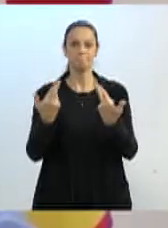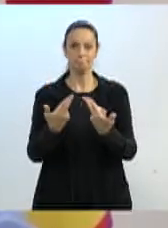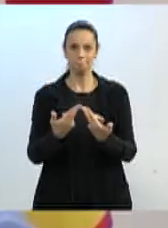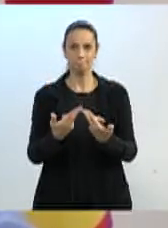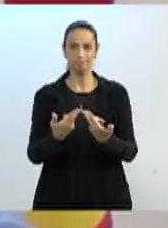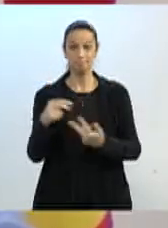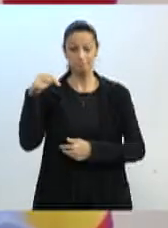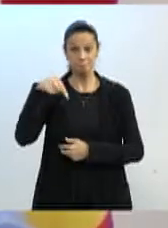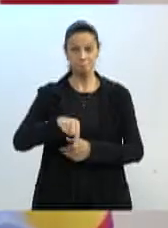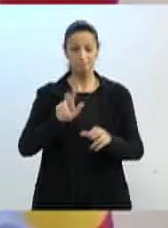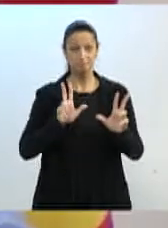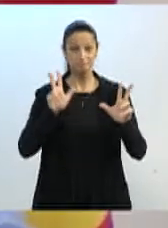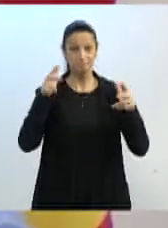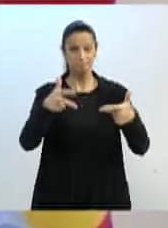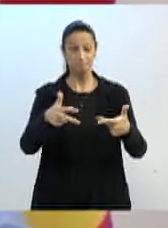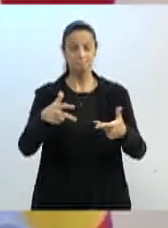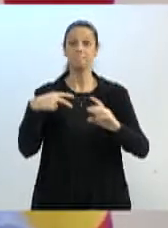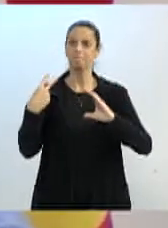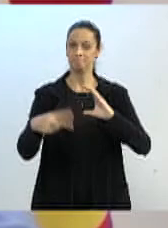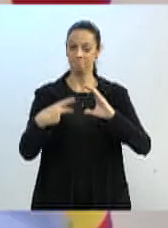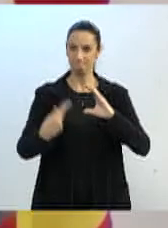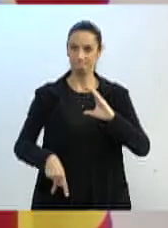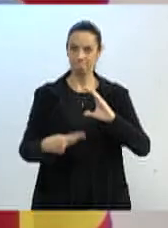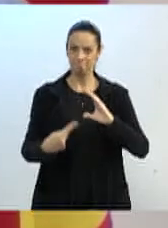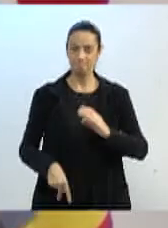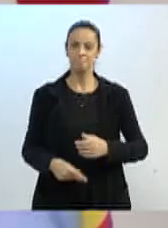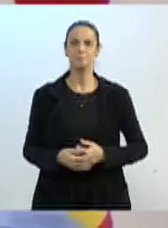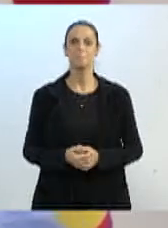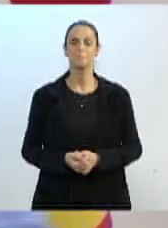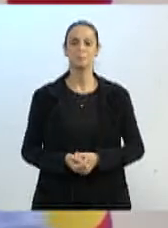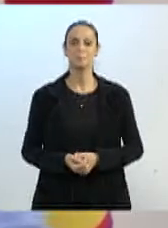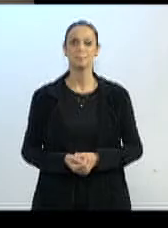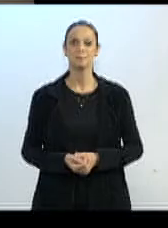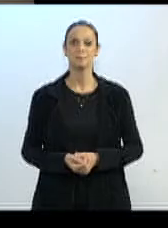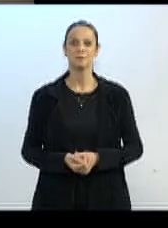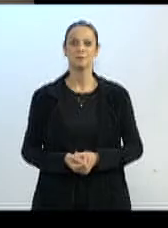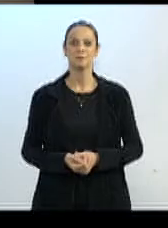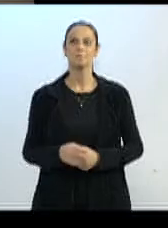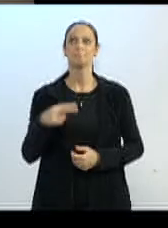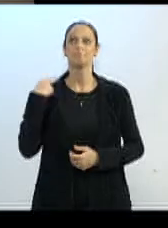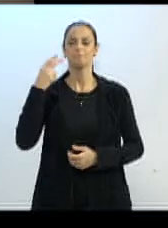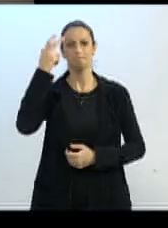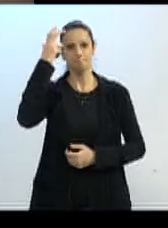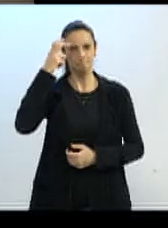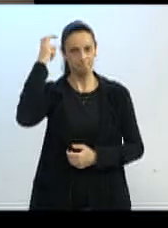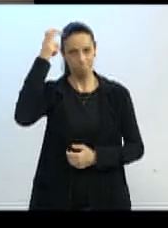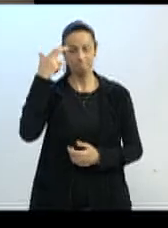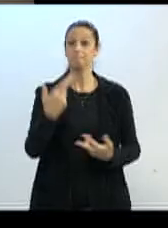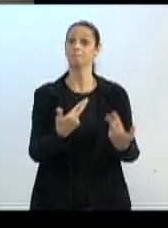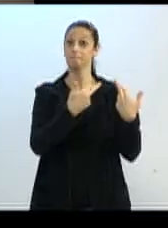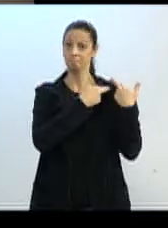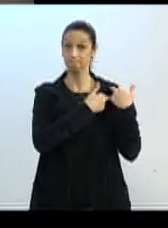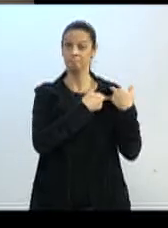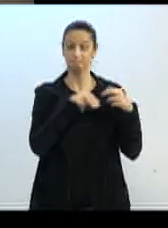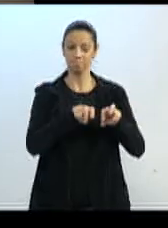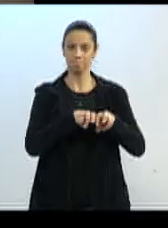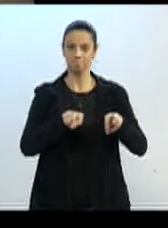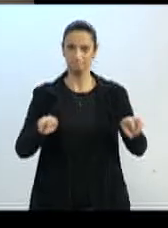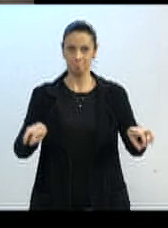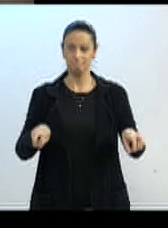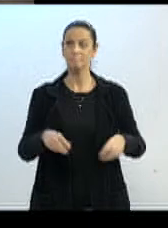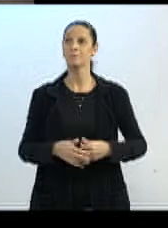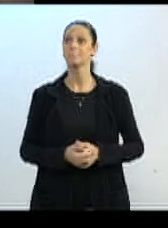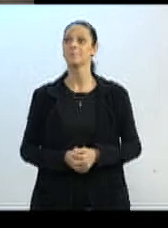e aqui no plenário desta casa conduzido conduzido pelo nosso Vereador alemão dali Mental é que aqui